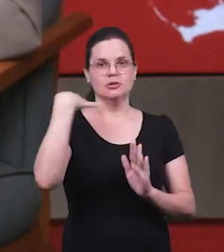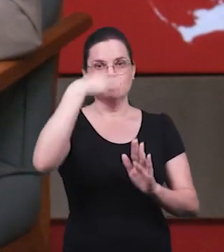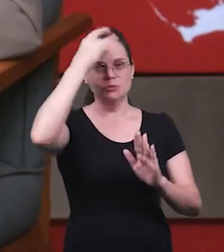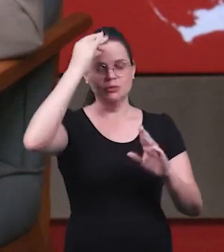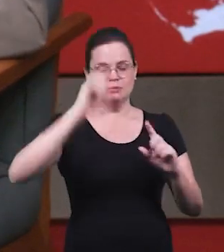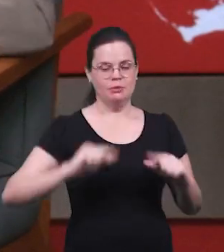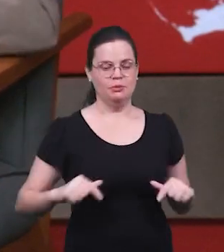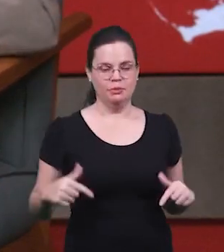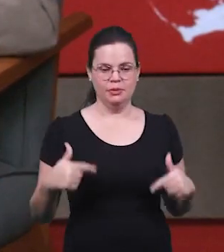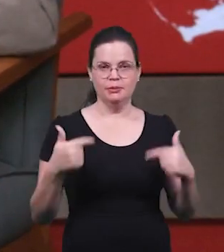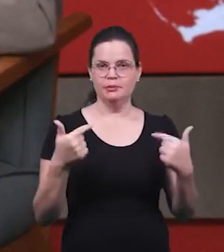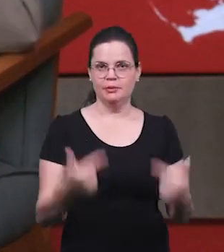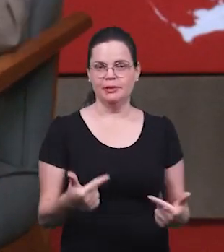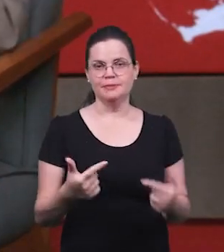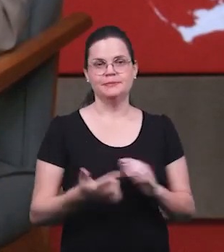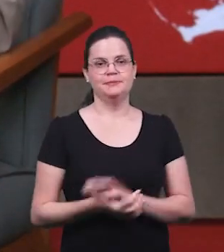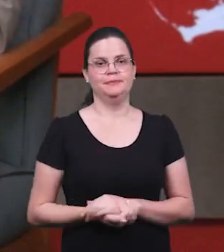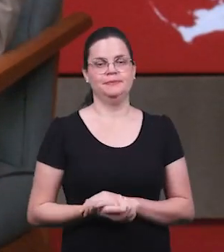tem feito.